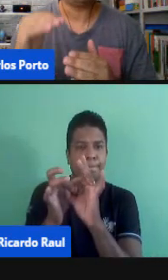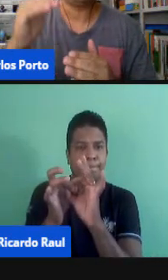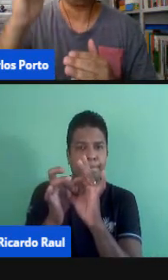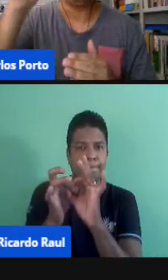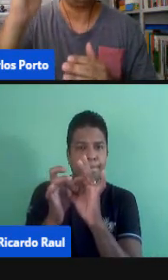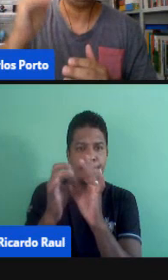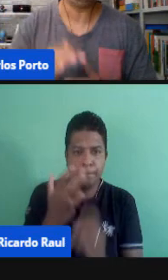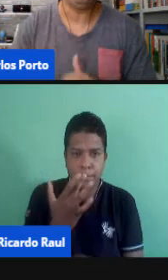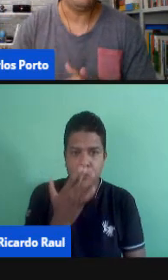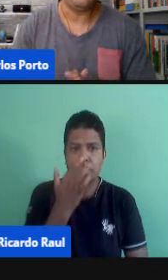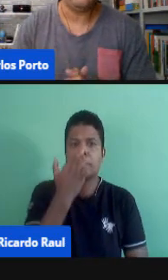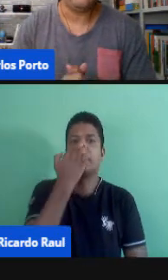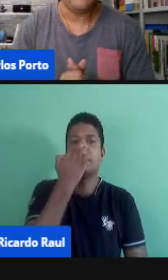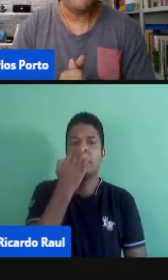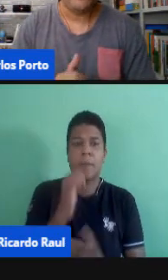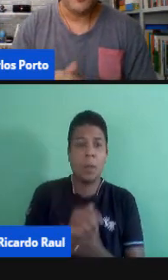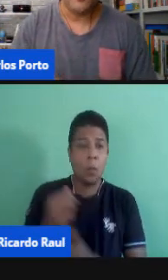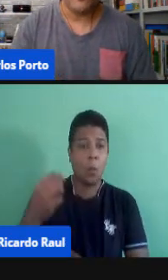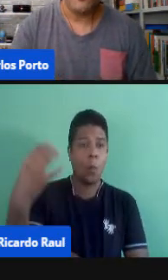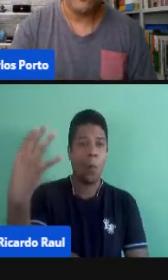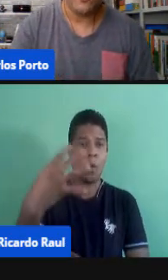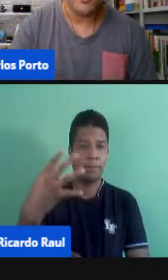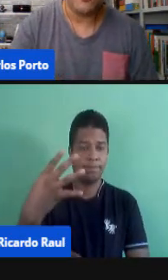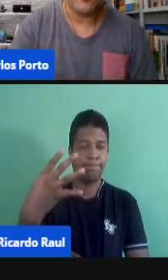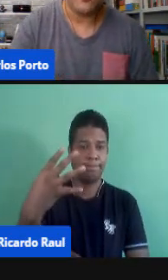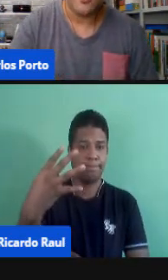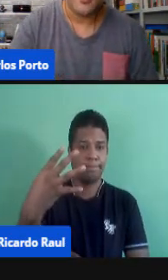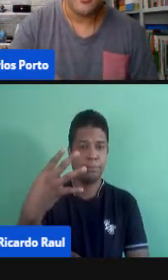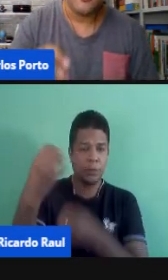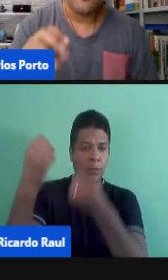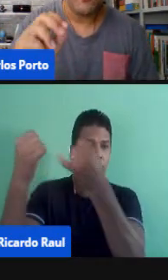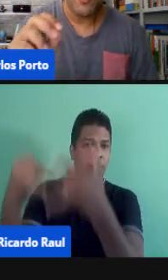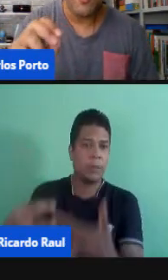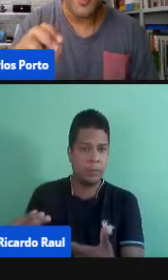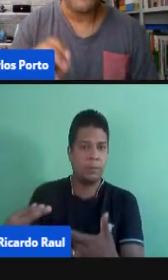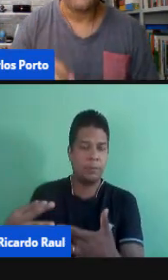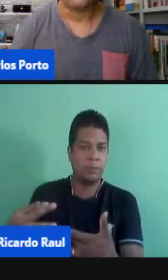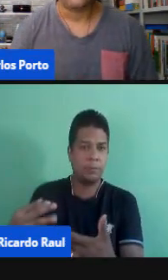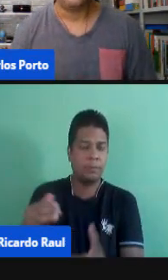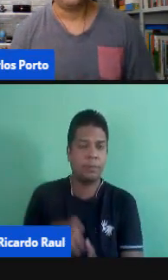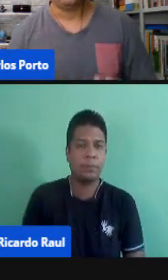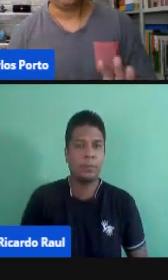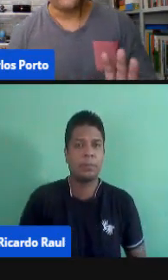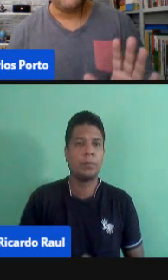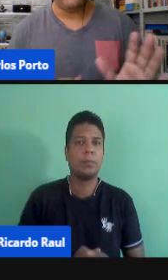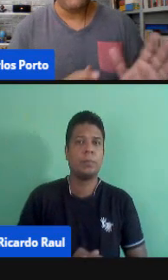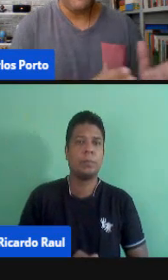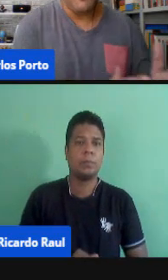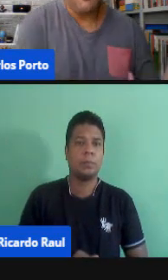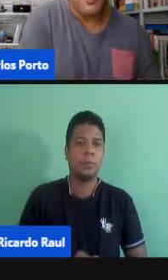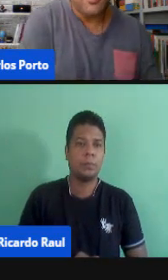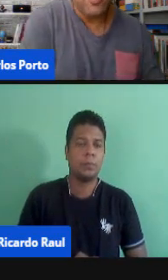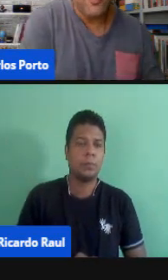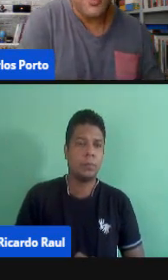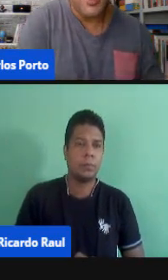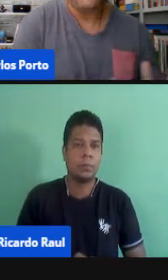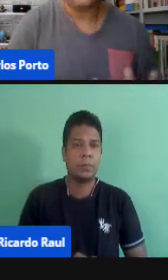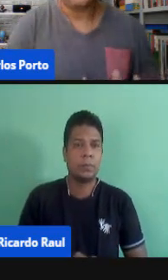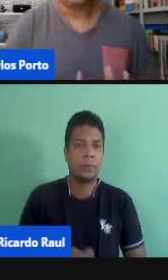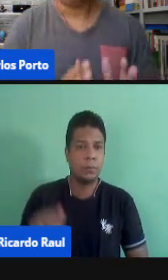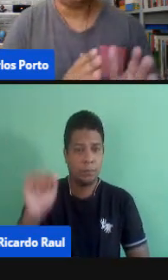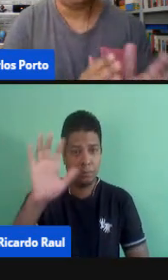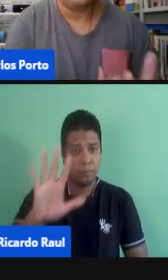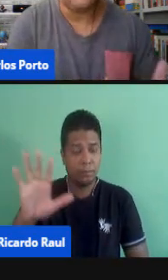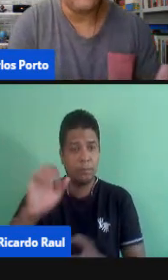aos 4 primeiros itens que nós mencionamos. Muito bem, nós falamos sobre o mapa das